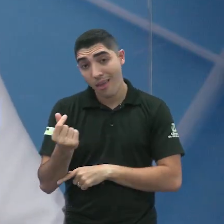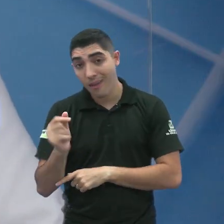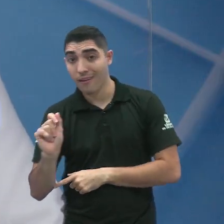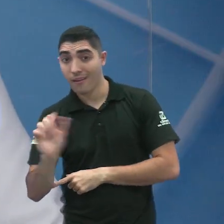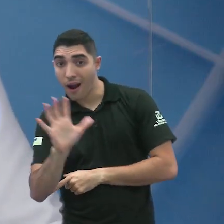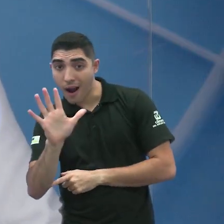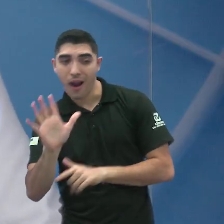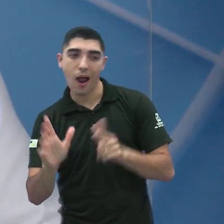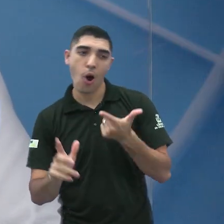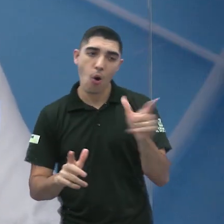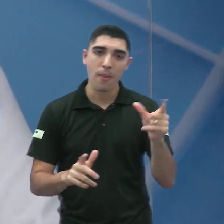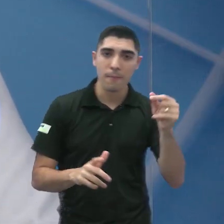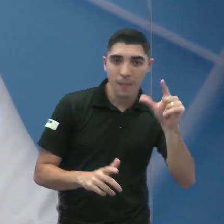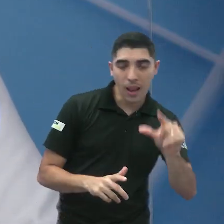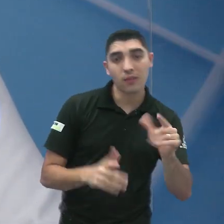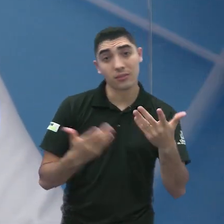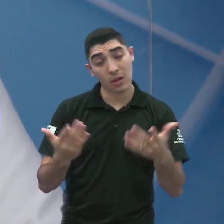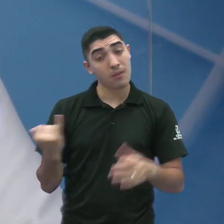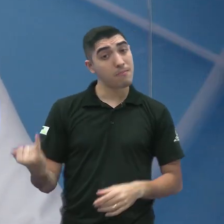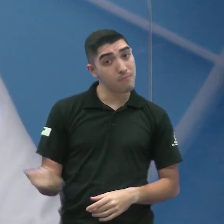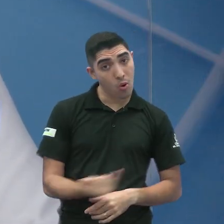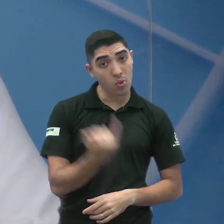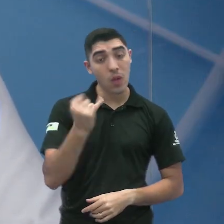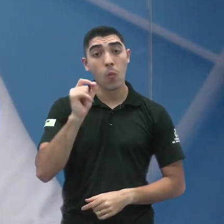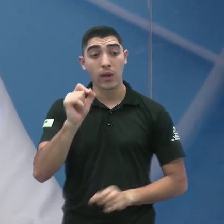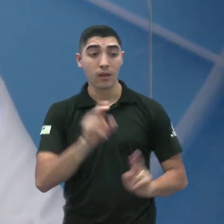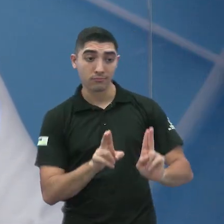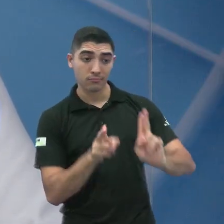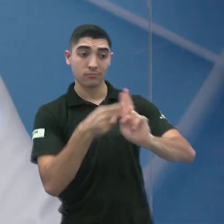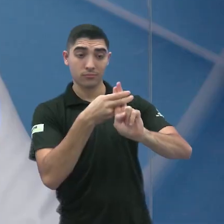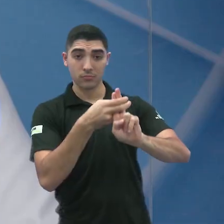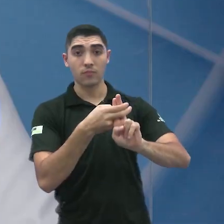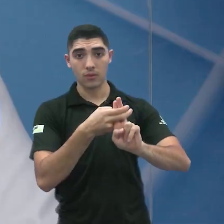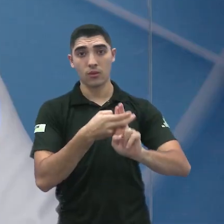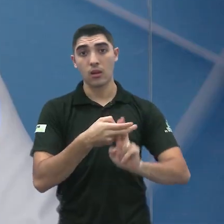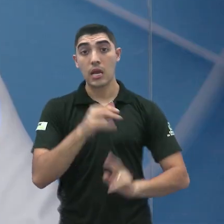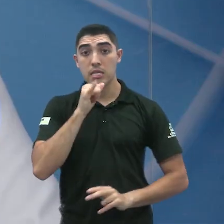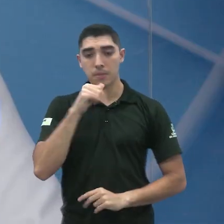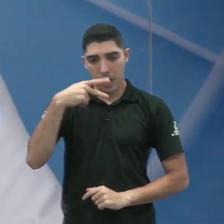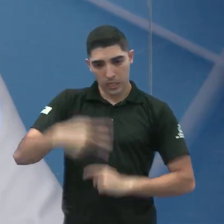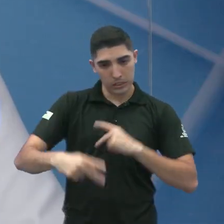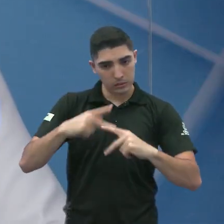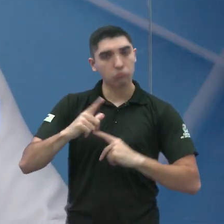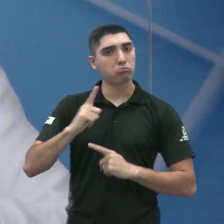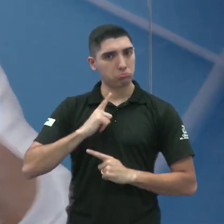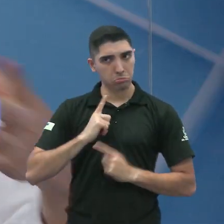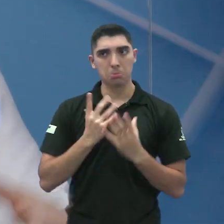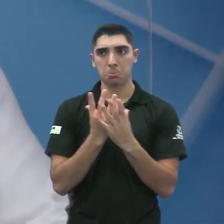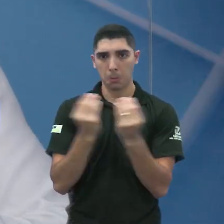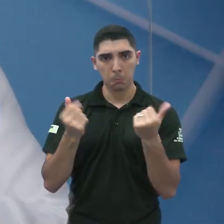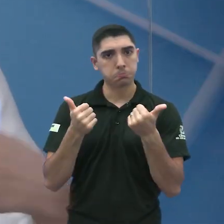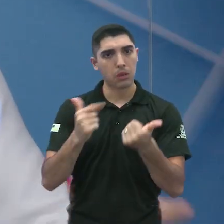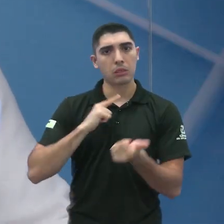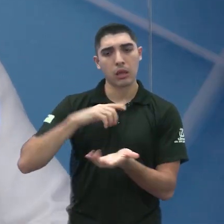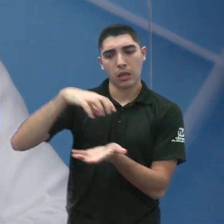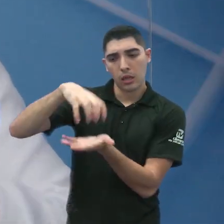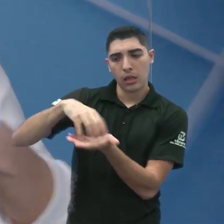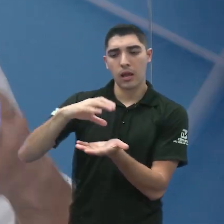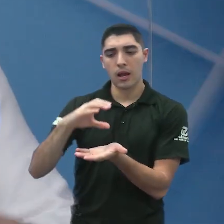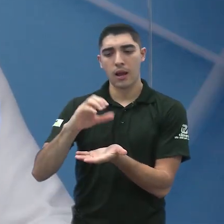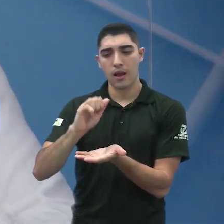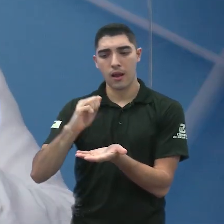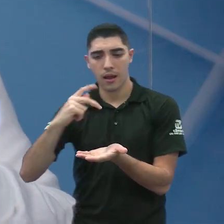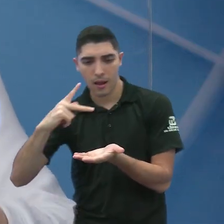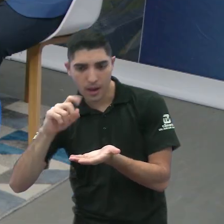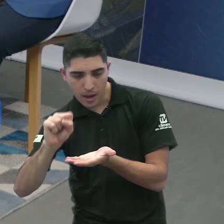algumas pessoas e, por isso, a importância de ter na rede pública de saúde. Aqui em São José, a gente tem bastante nesse sentido, né? Nos CAPs, várias redes